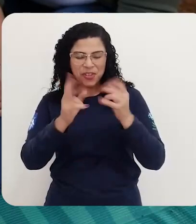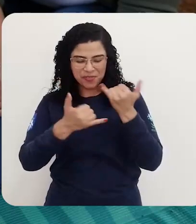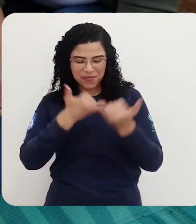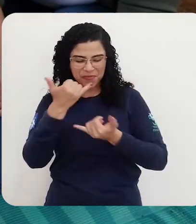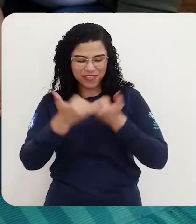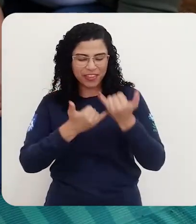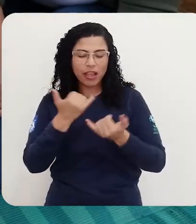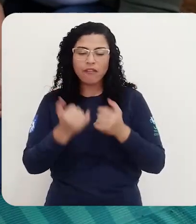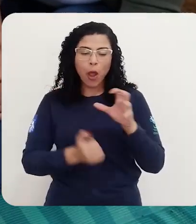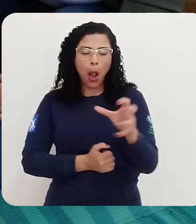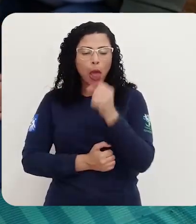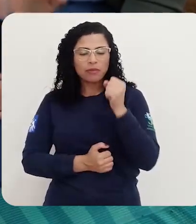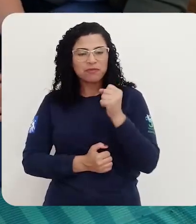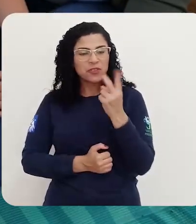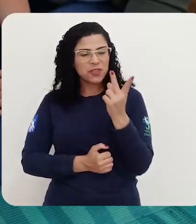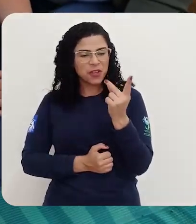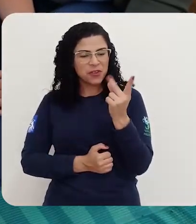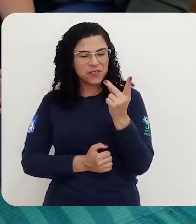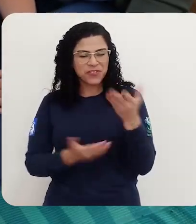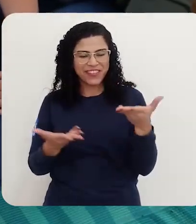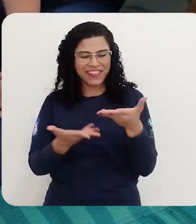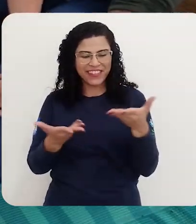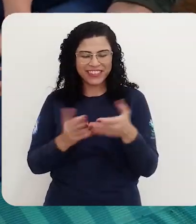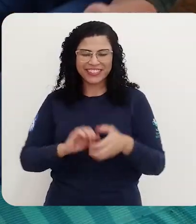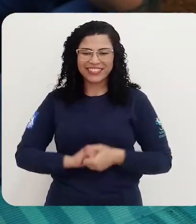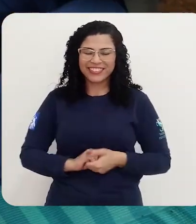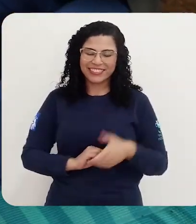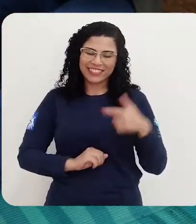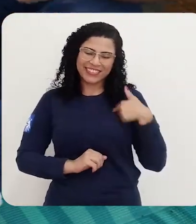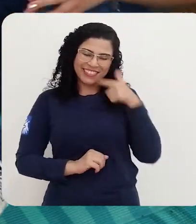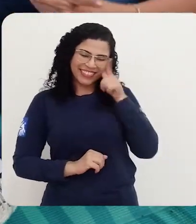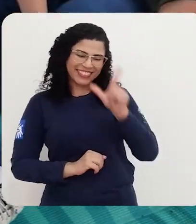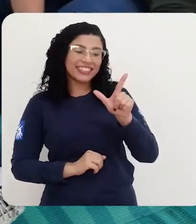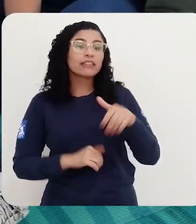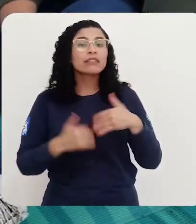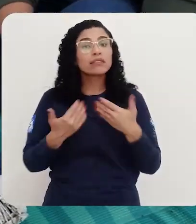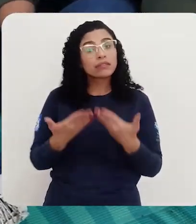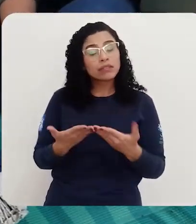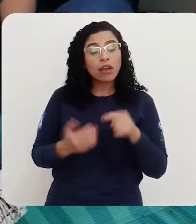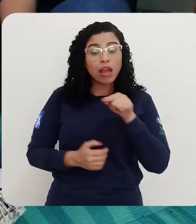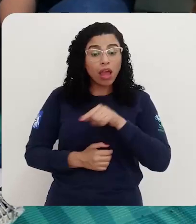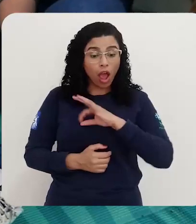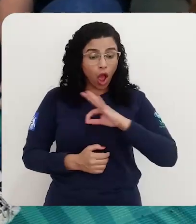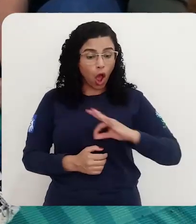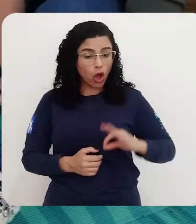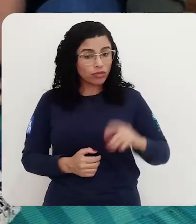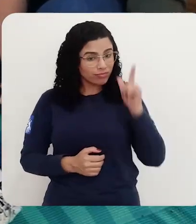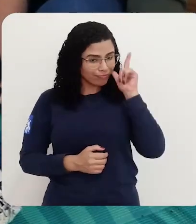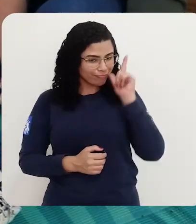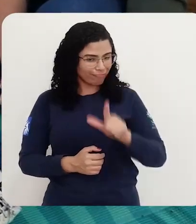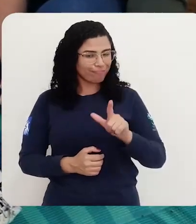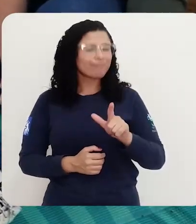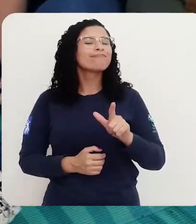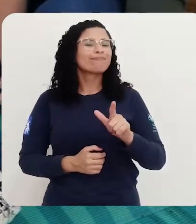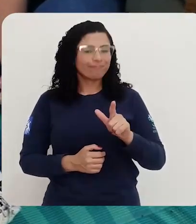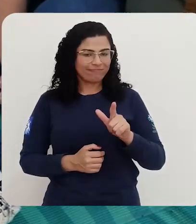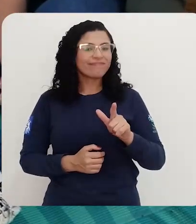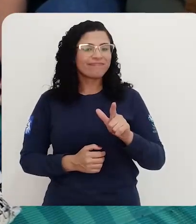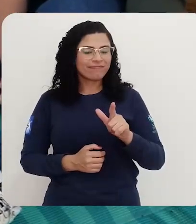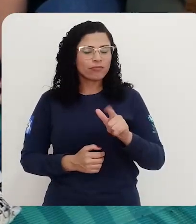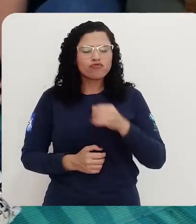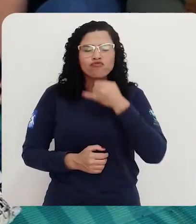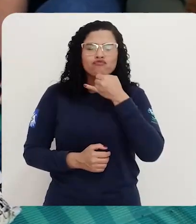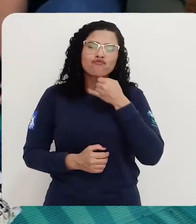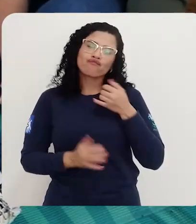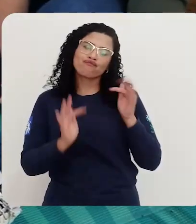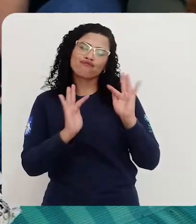vou capturar o seu segundo cachorro. Pra trás. Então aqui A onça foi a ganhadora aqui